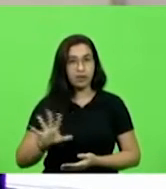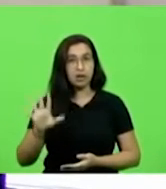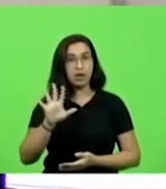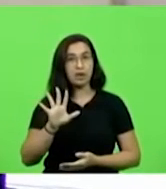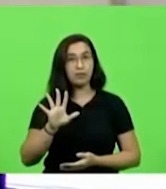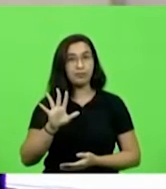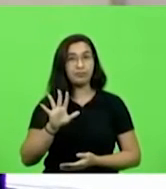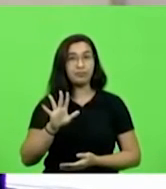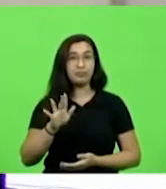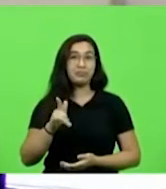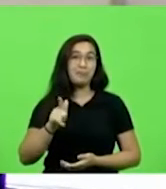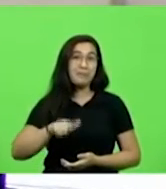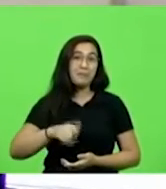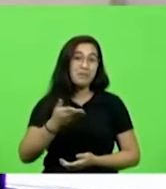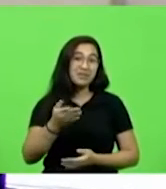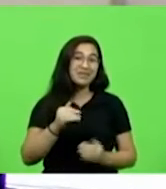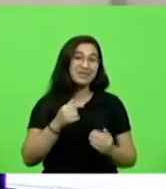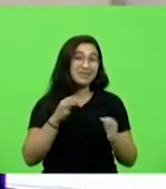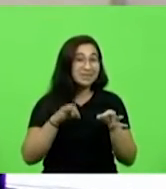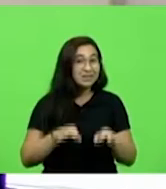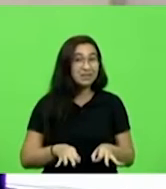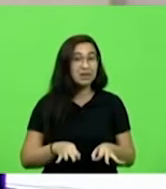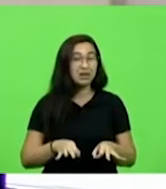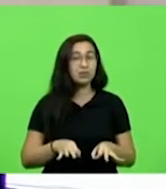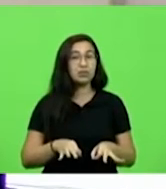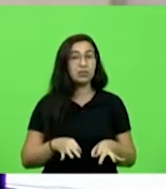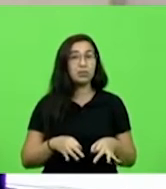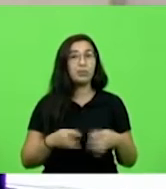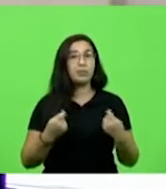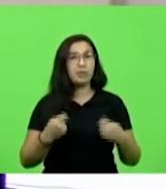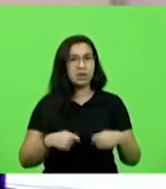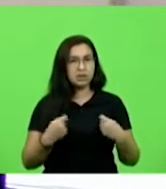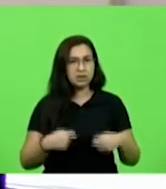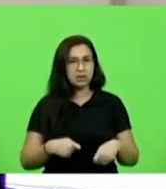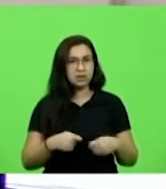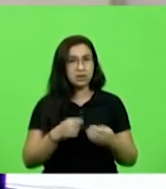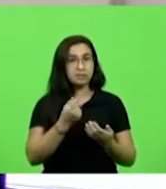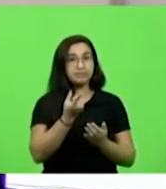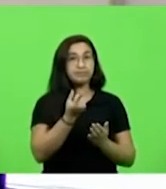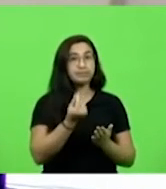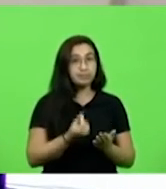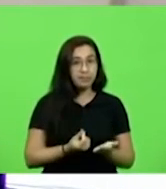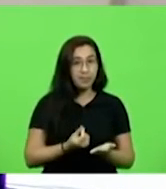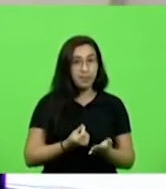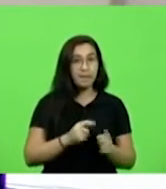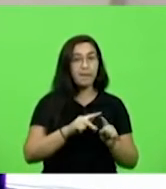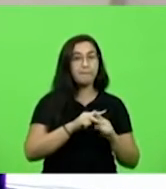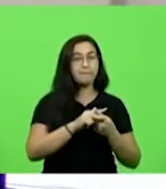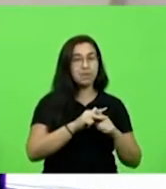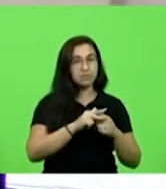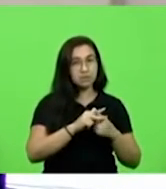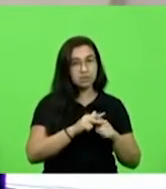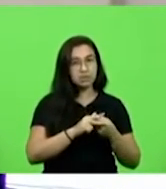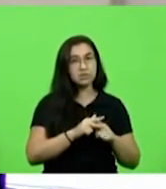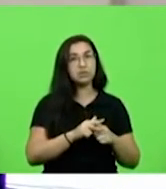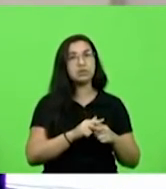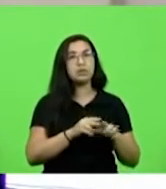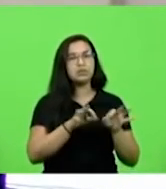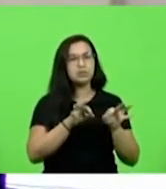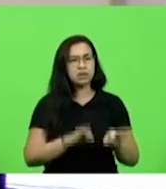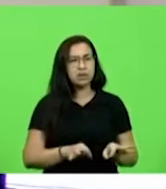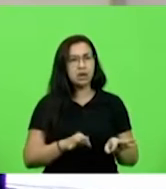Excelência, deputado, desde que tenha-se recursos para fazer a manutenção, para